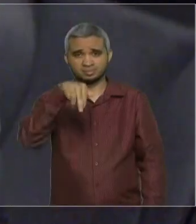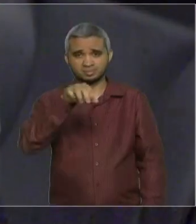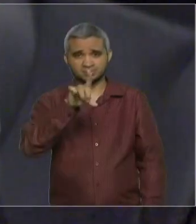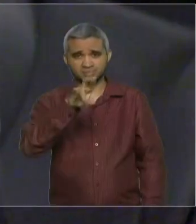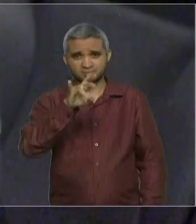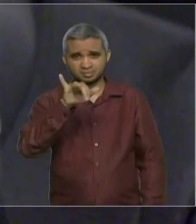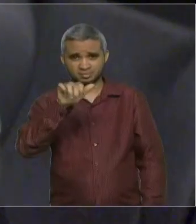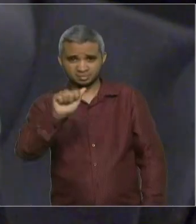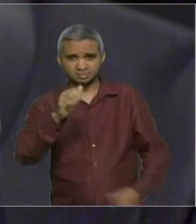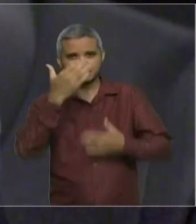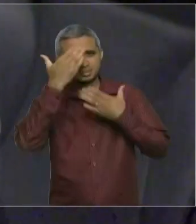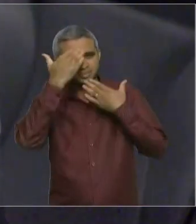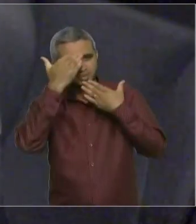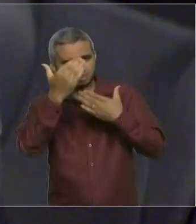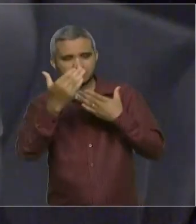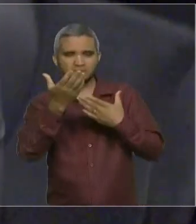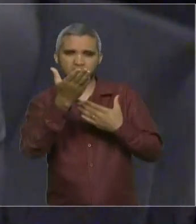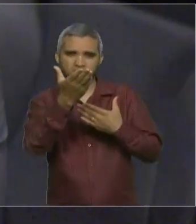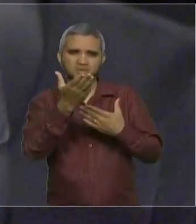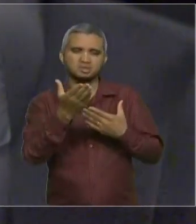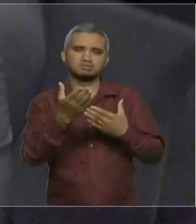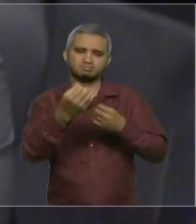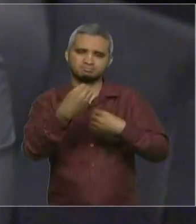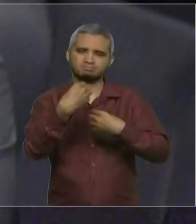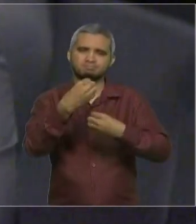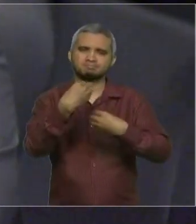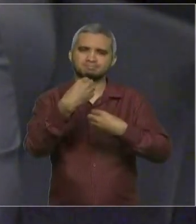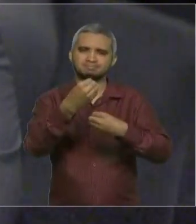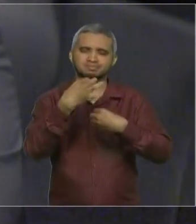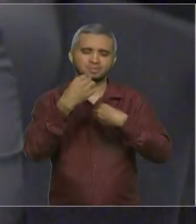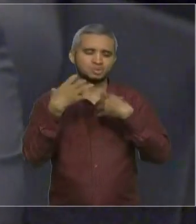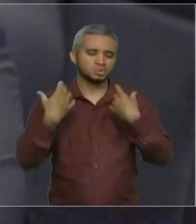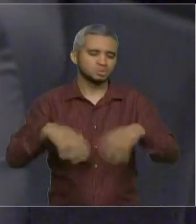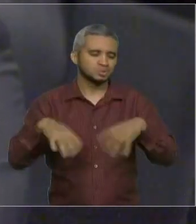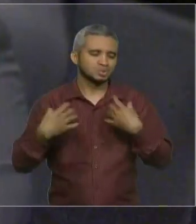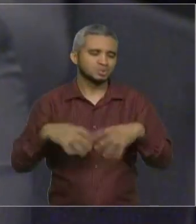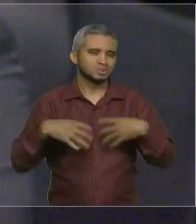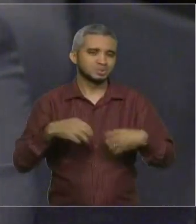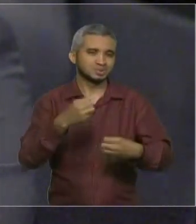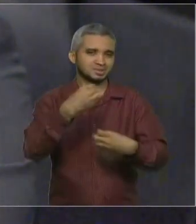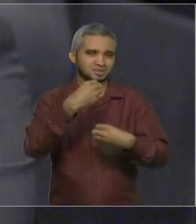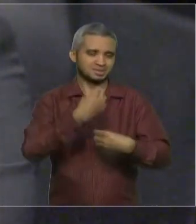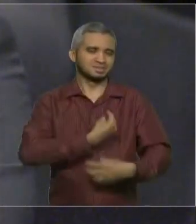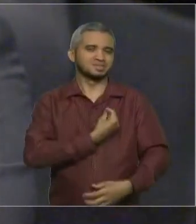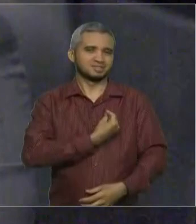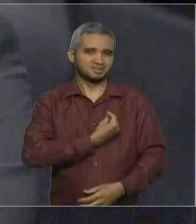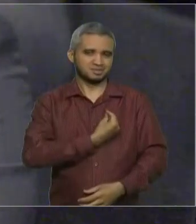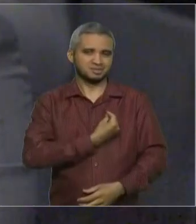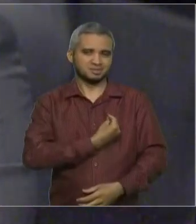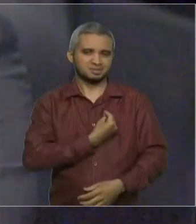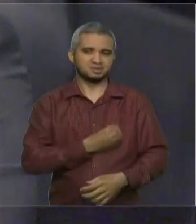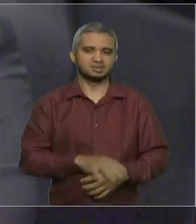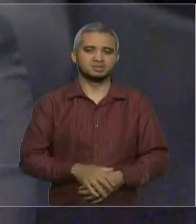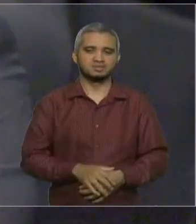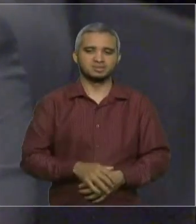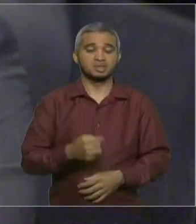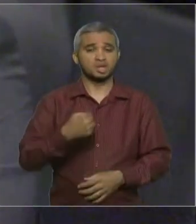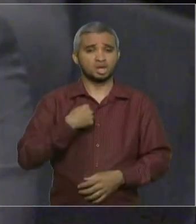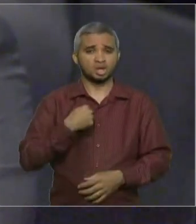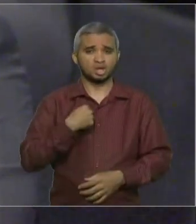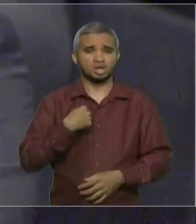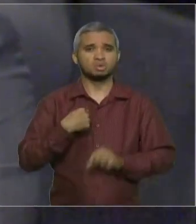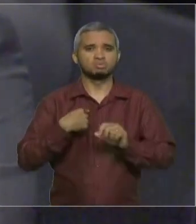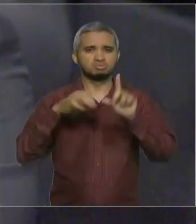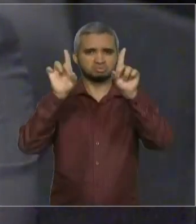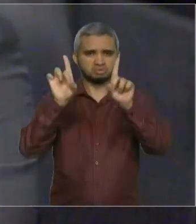vida que tu tem dado aqui para a gente. Várias lições. E, em vez da palavra deficiente, eu queria te convidar a tirar o desenho da